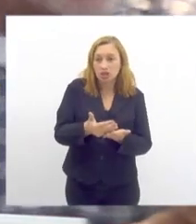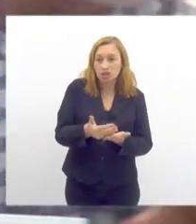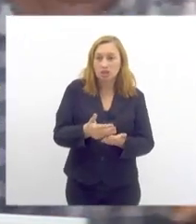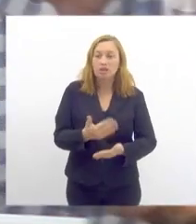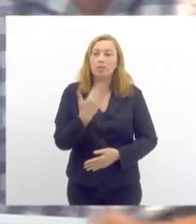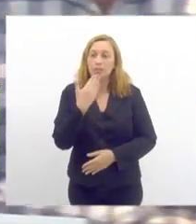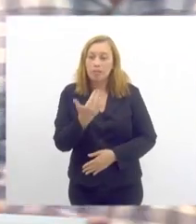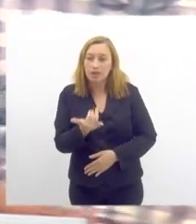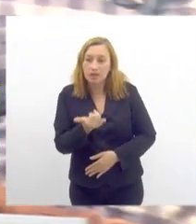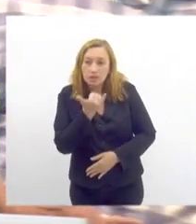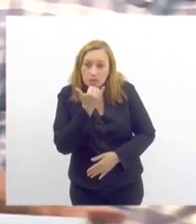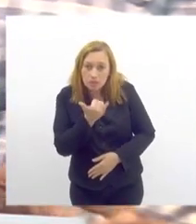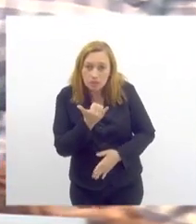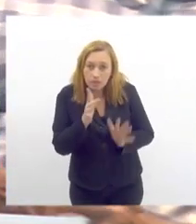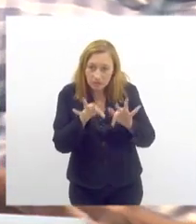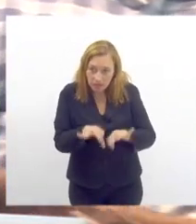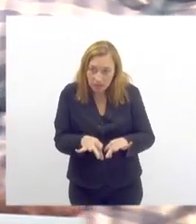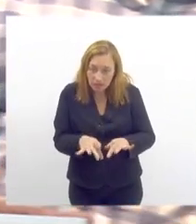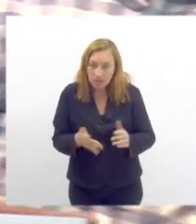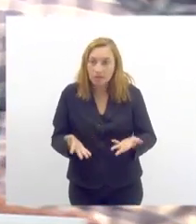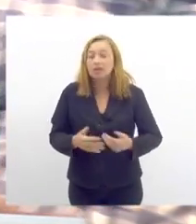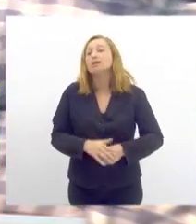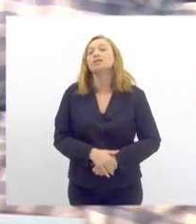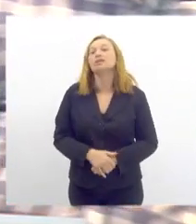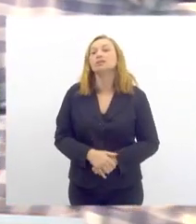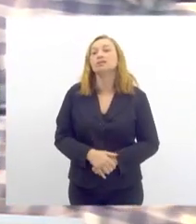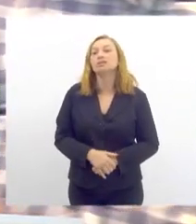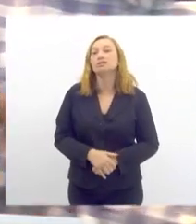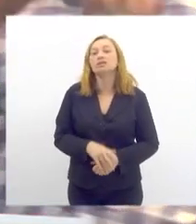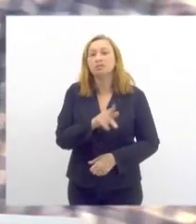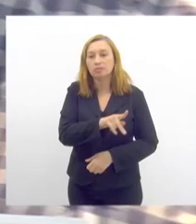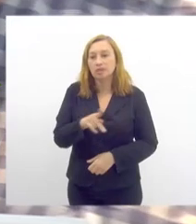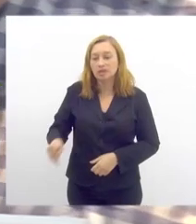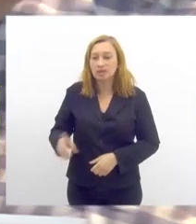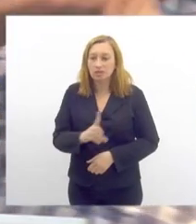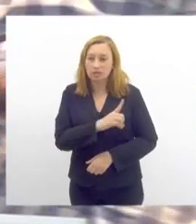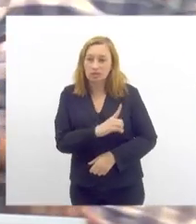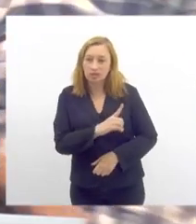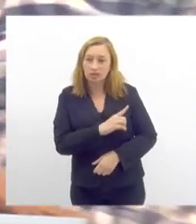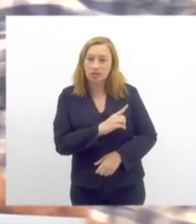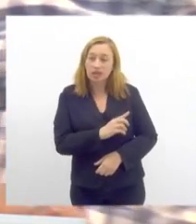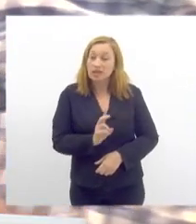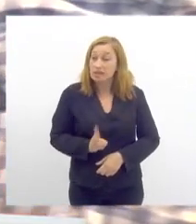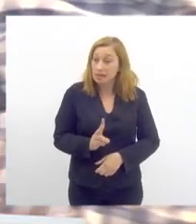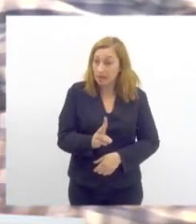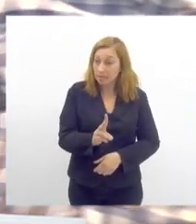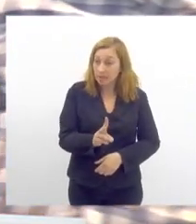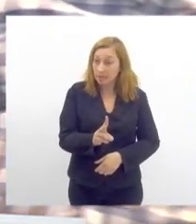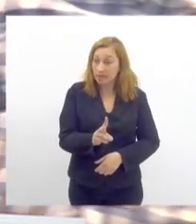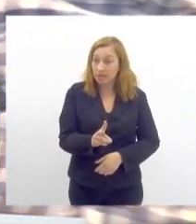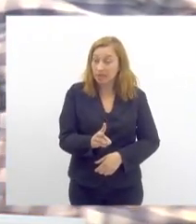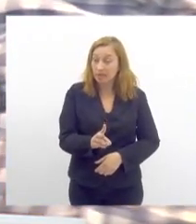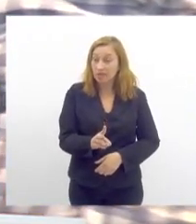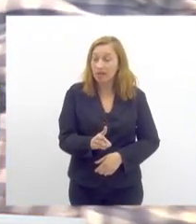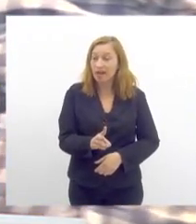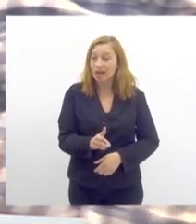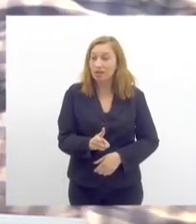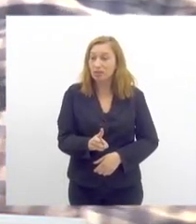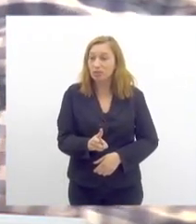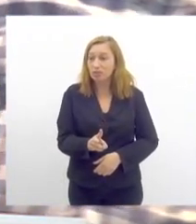Eu peço, por favor, licença para eu concluir, por favor, gentileza. O presidente do DETRAN, que foi sempre. Sempre ele